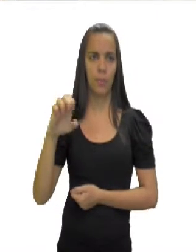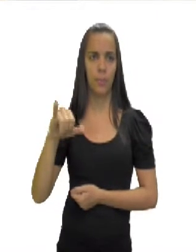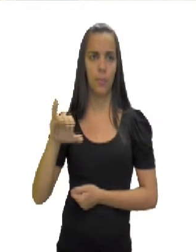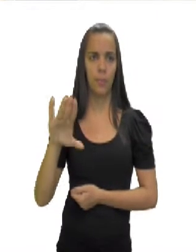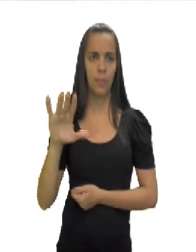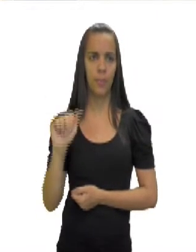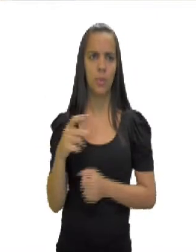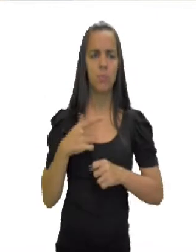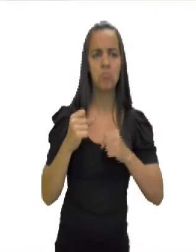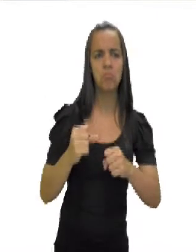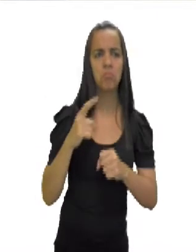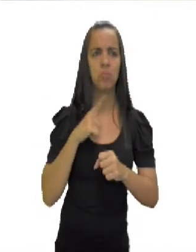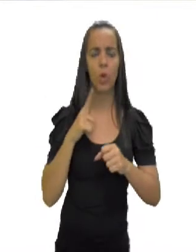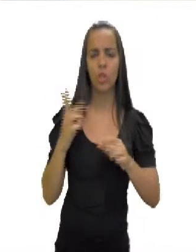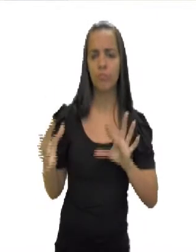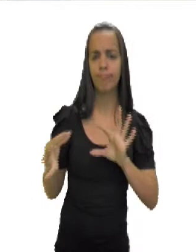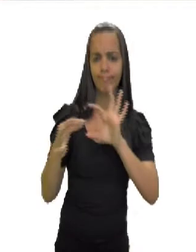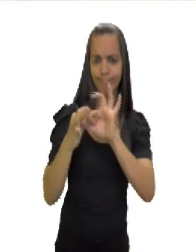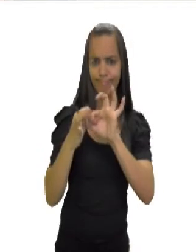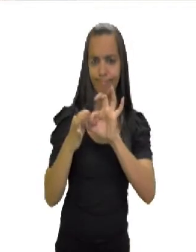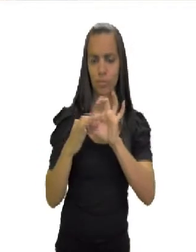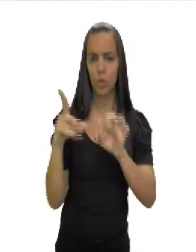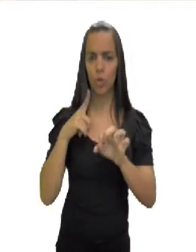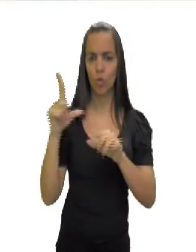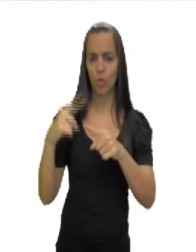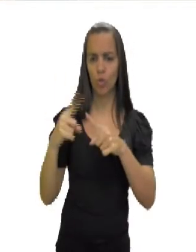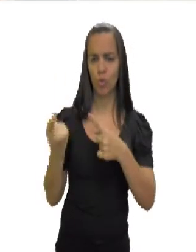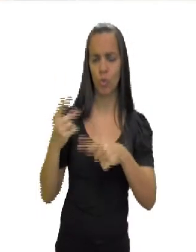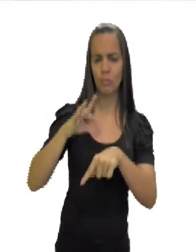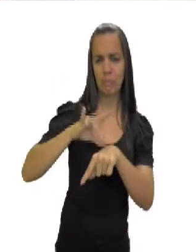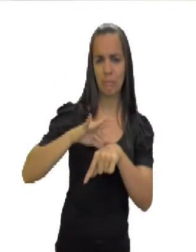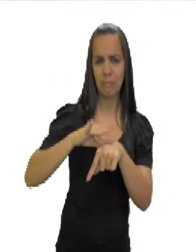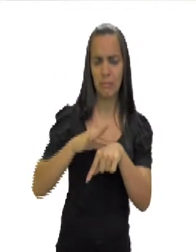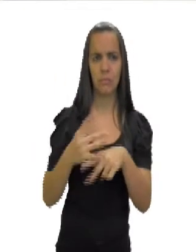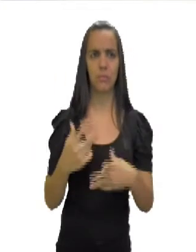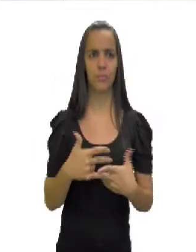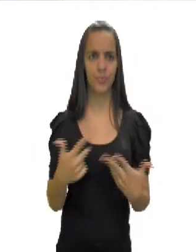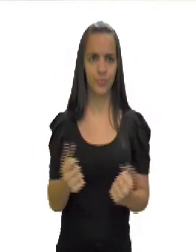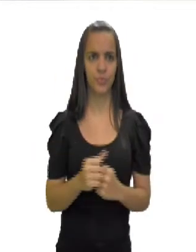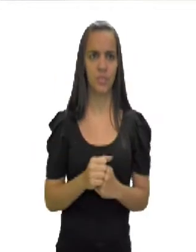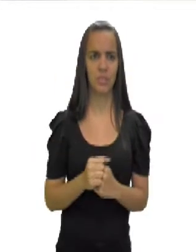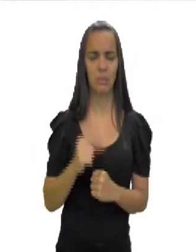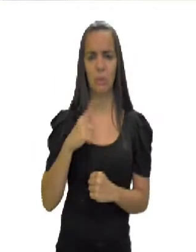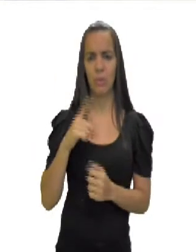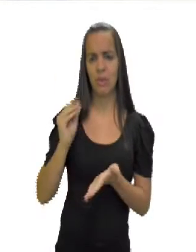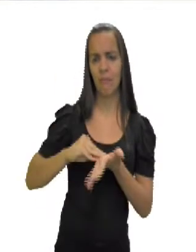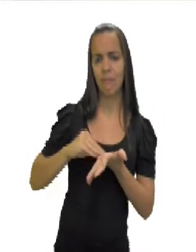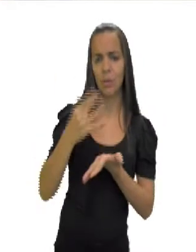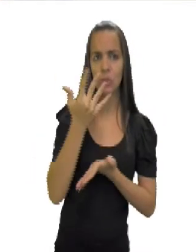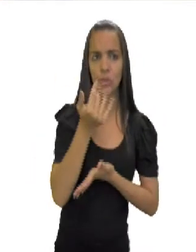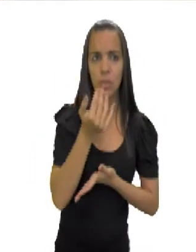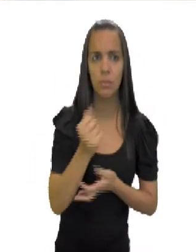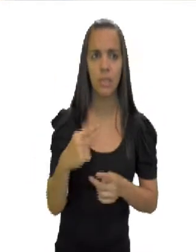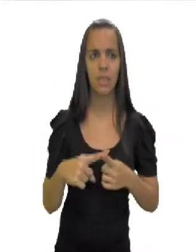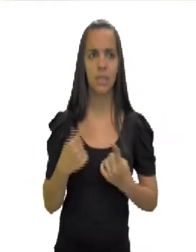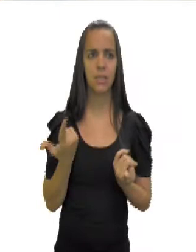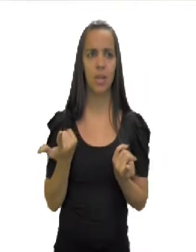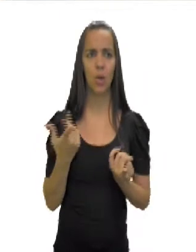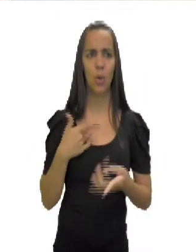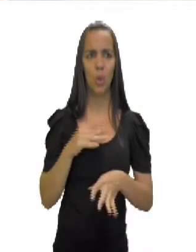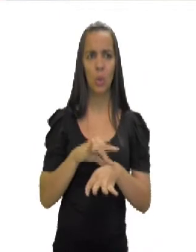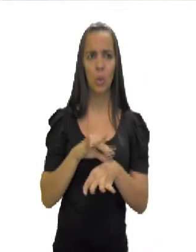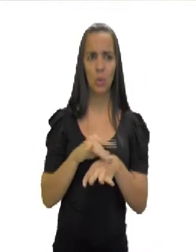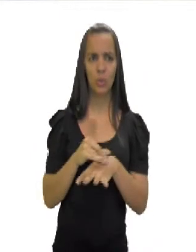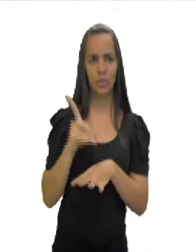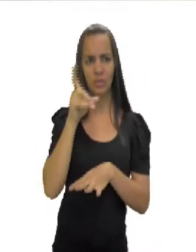infecções, desnutrição, doenças autoimunes, doenças da medula óssea, do baço